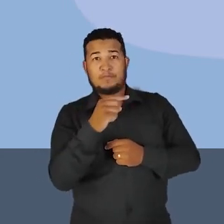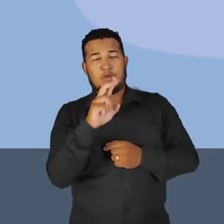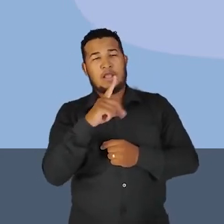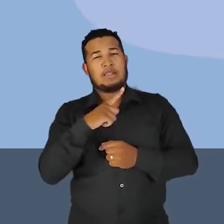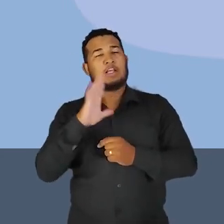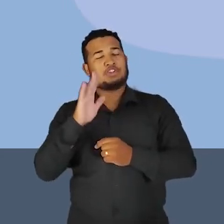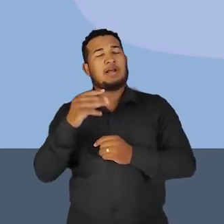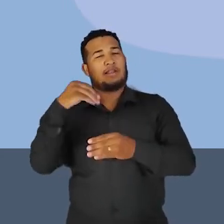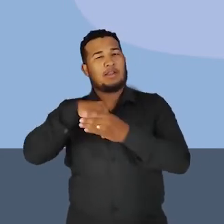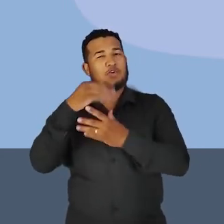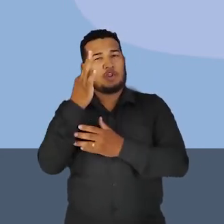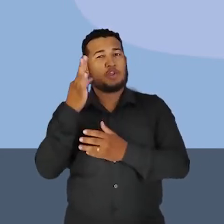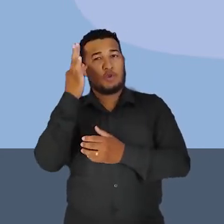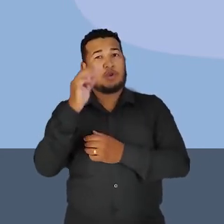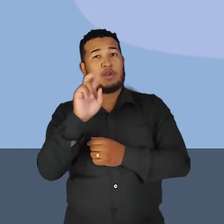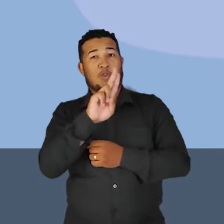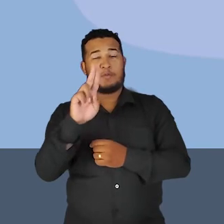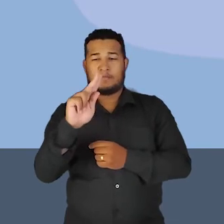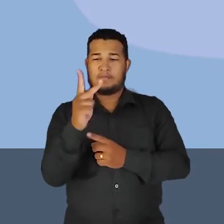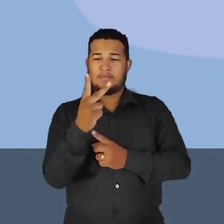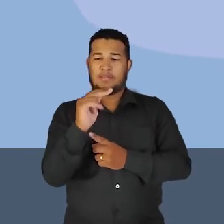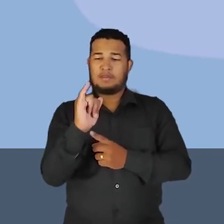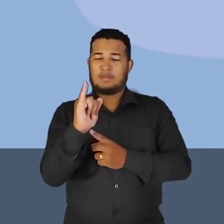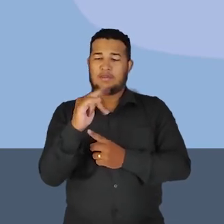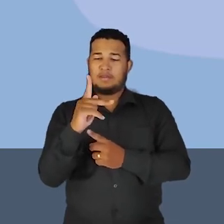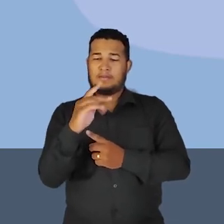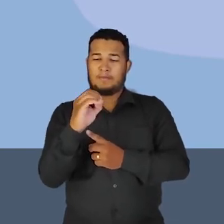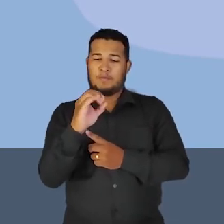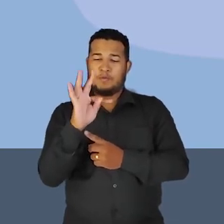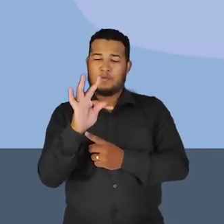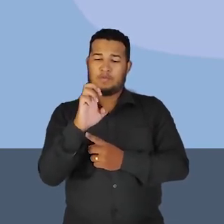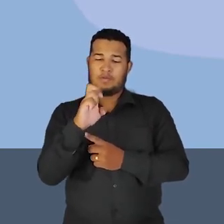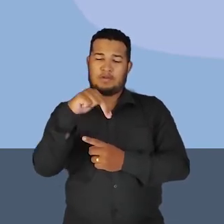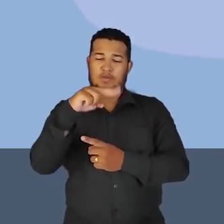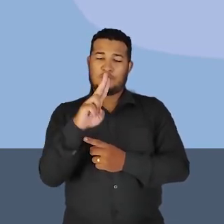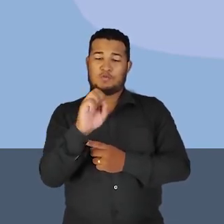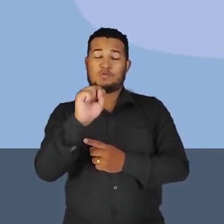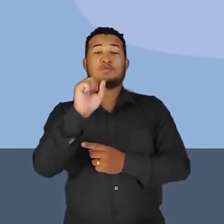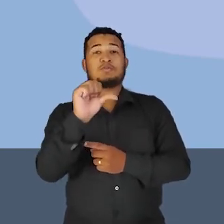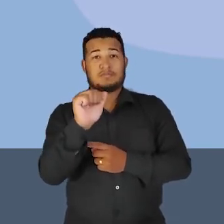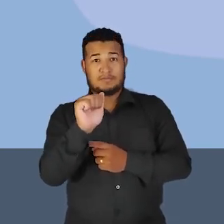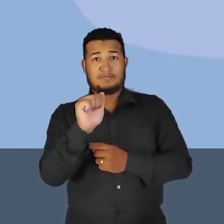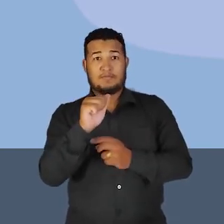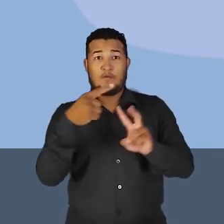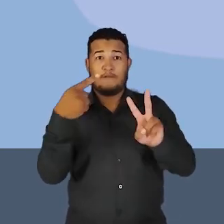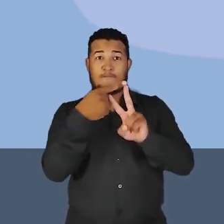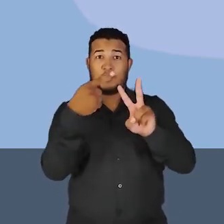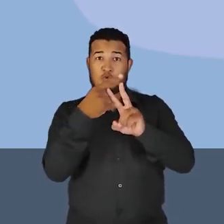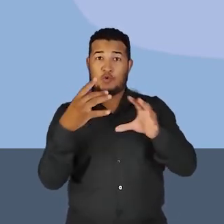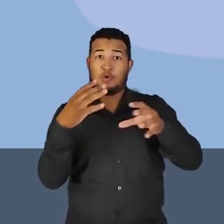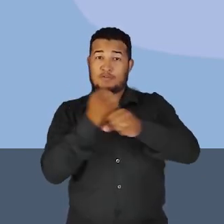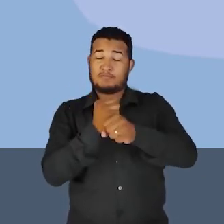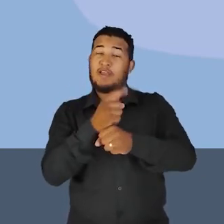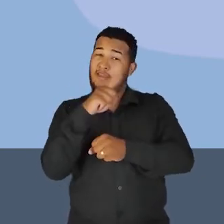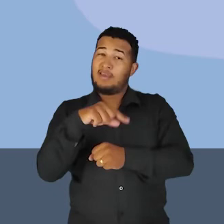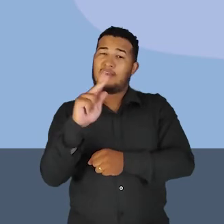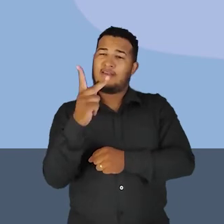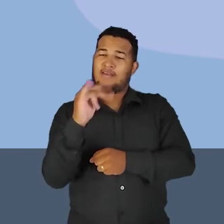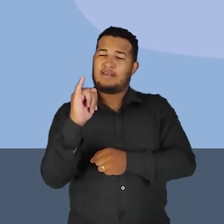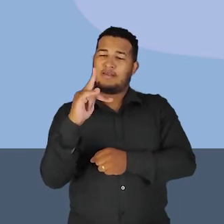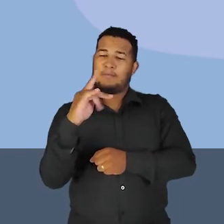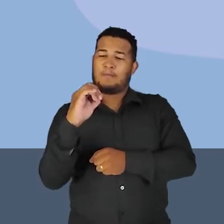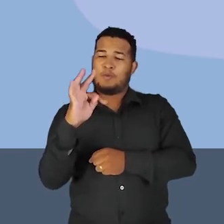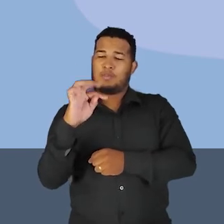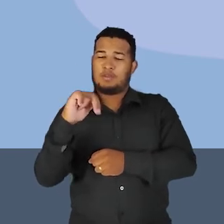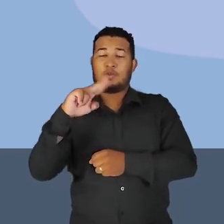teorema de Pitágoras, de hipotenusa. O vetor resultante é a hipotenusa deste triângulo,